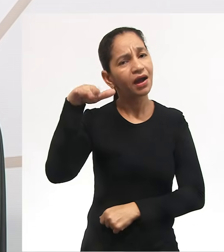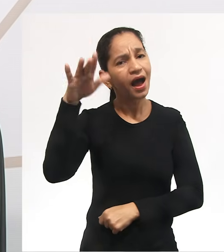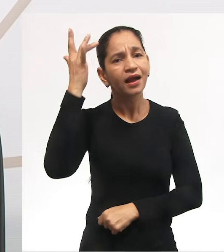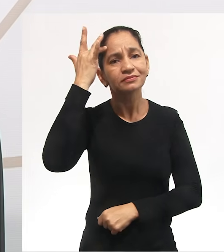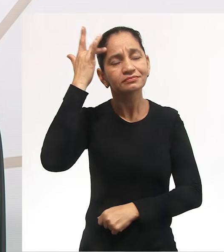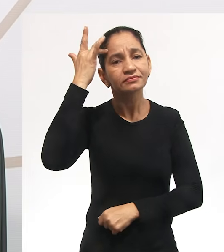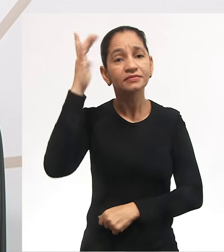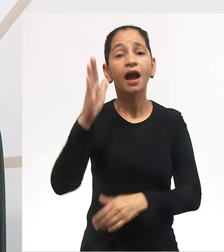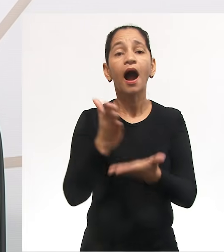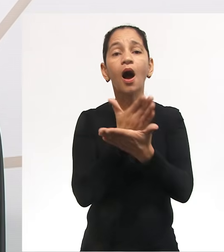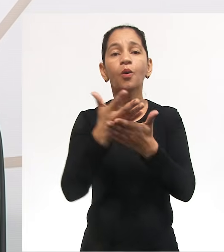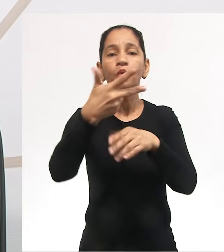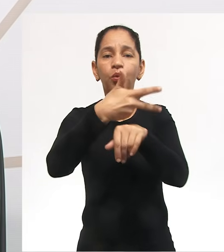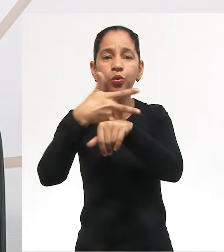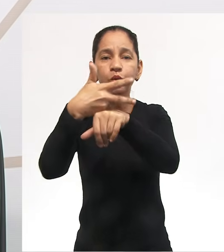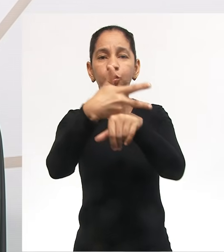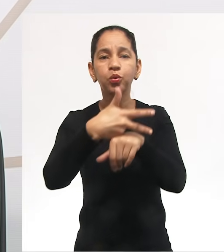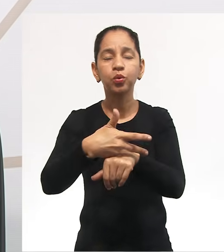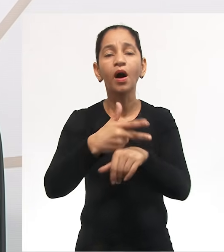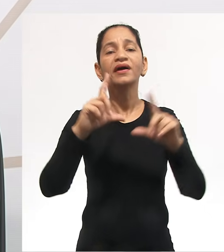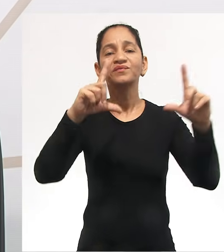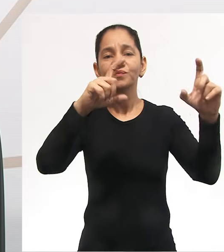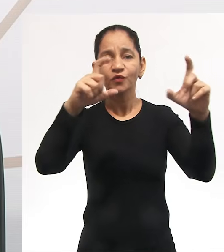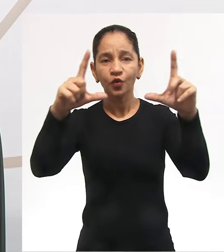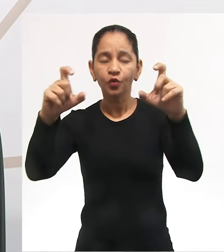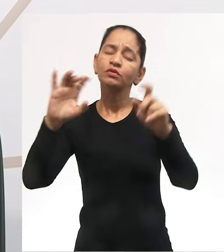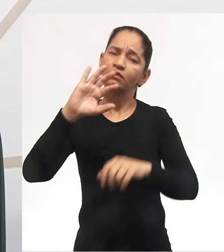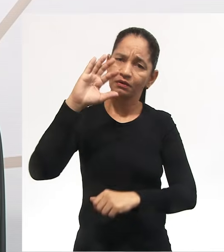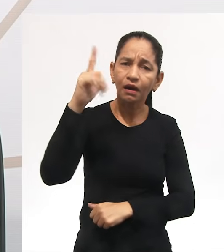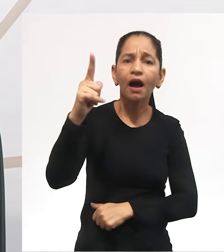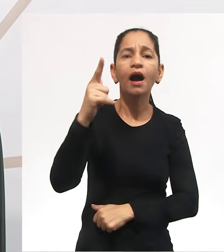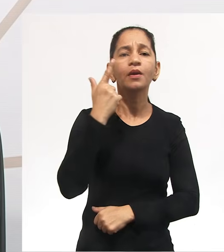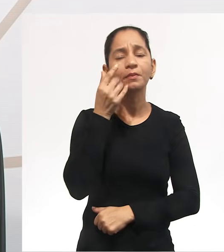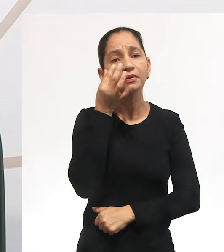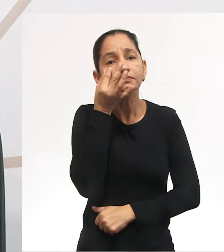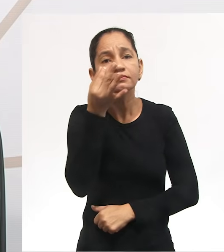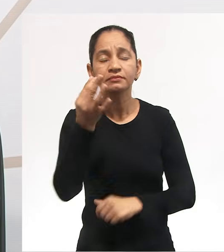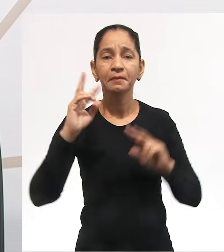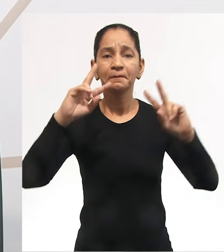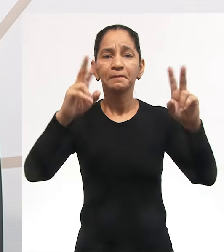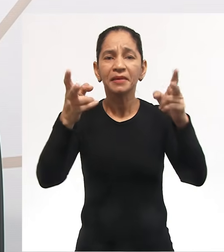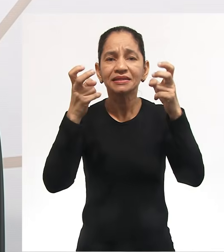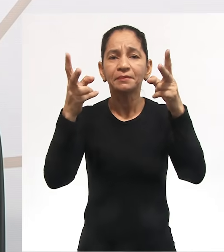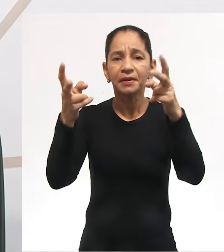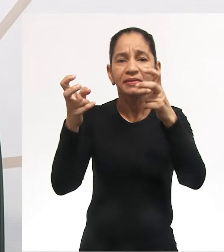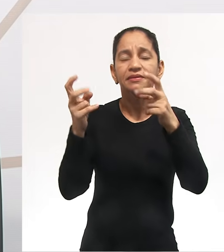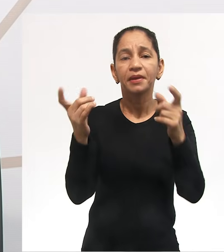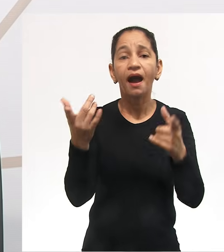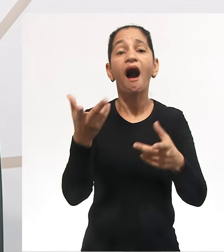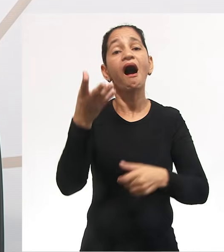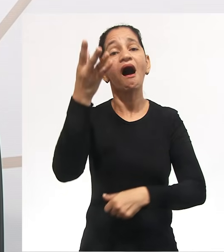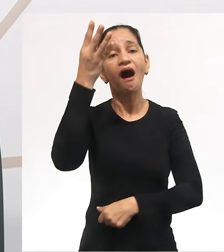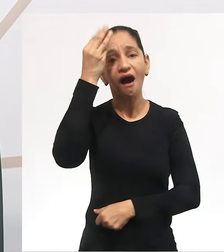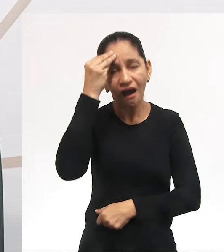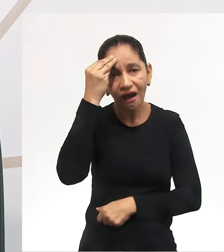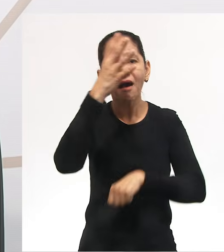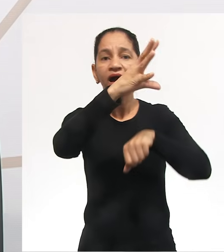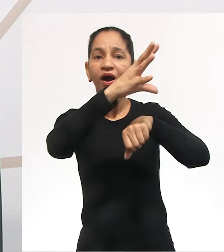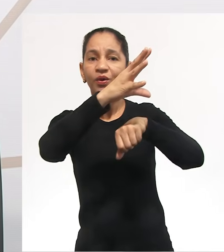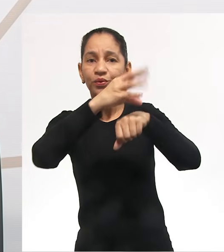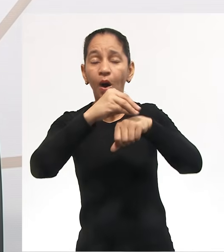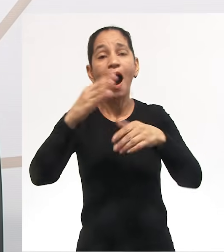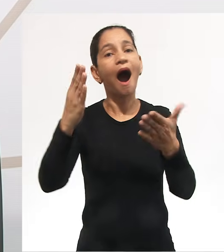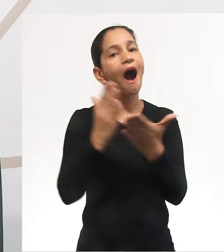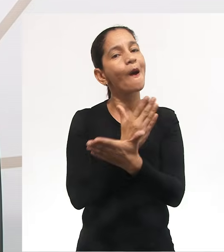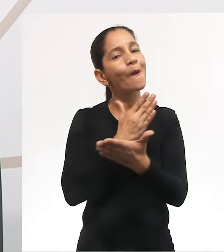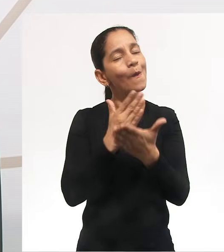e a gente também passava, por exemplo, para os maiorzinhos, alguns vídeos para eles verem e fotos, né? Também, lógico, ali